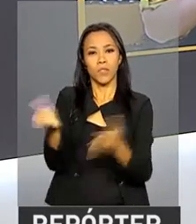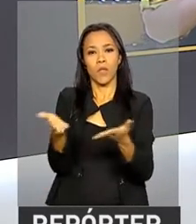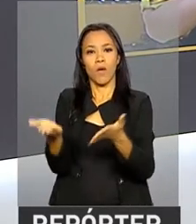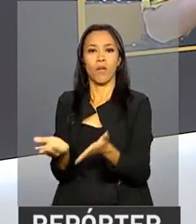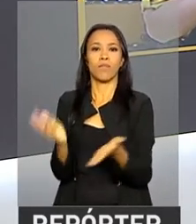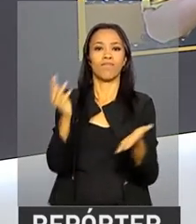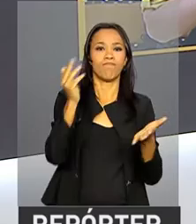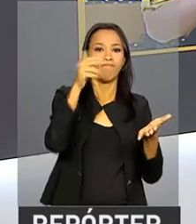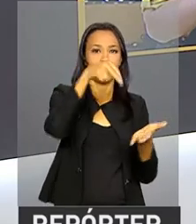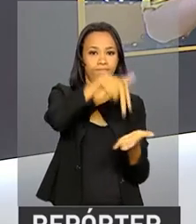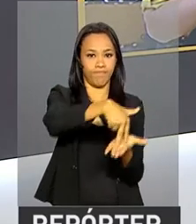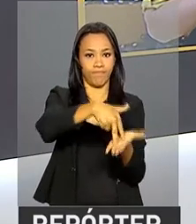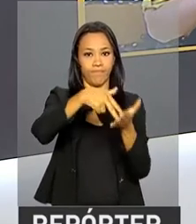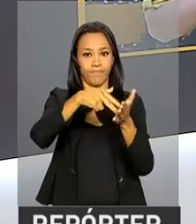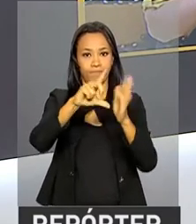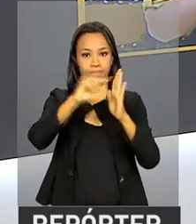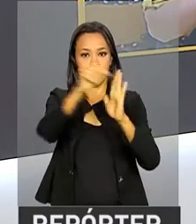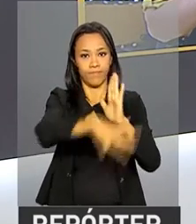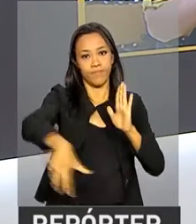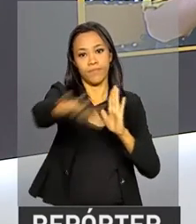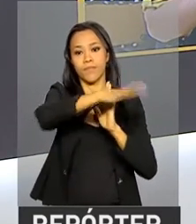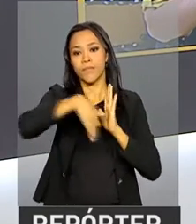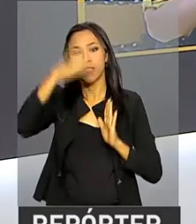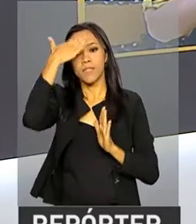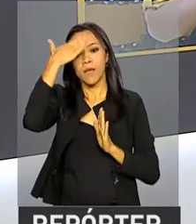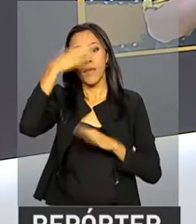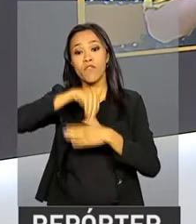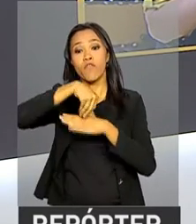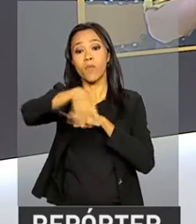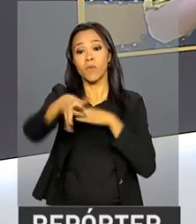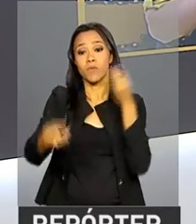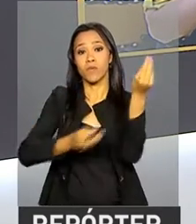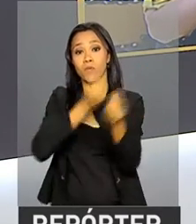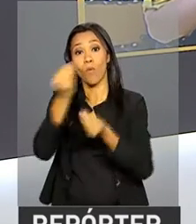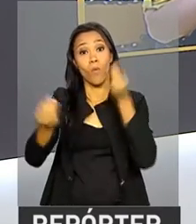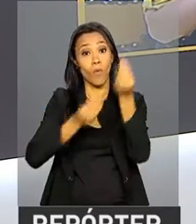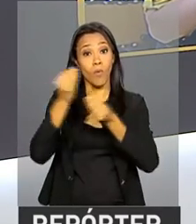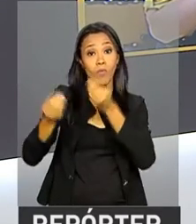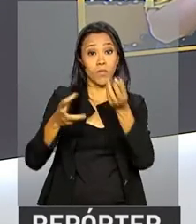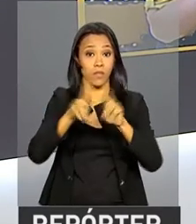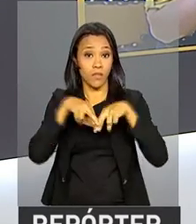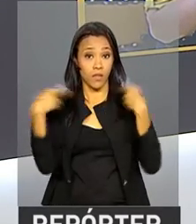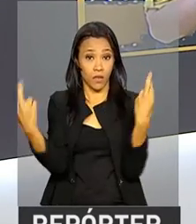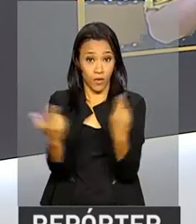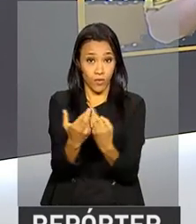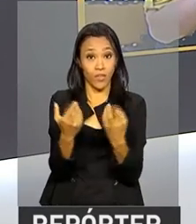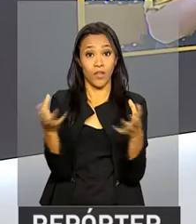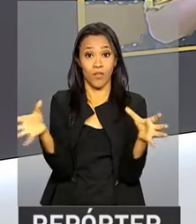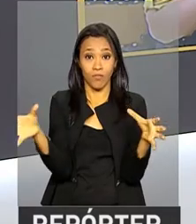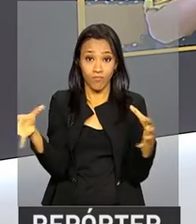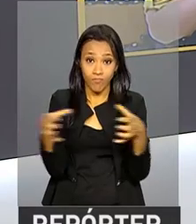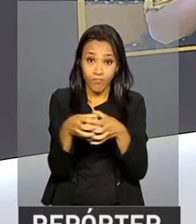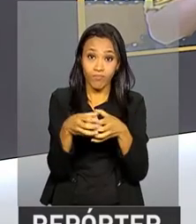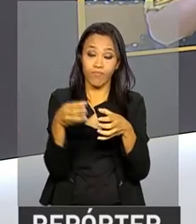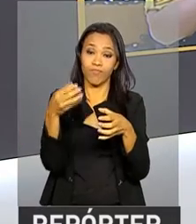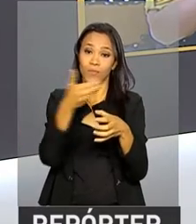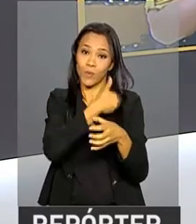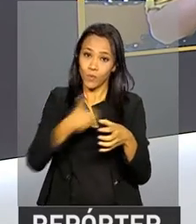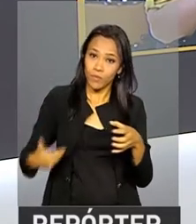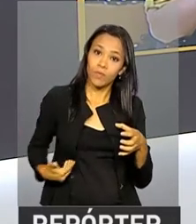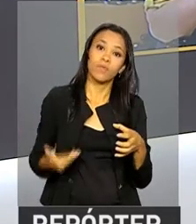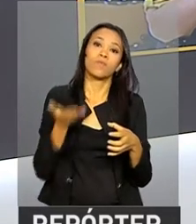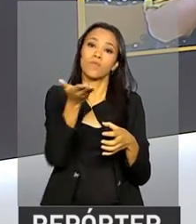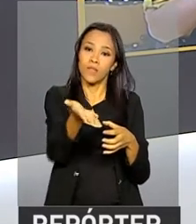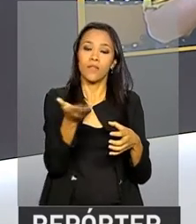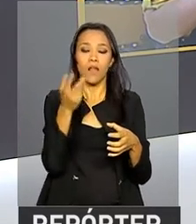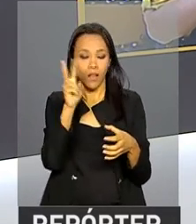para saber as informações sobre essa reunião da equipe de segurança do governo a repórter país há dias está acompanhando